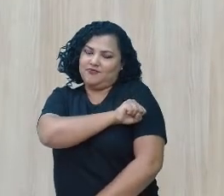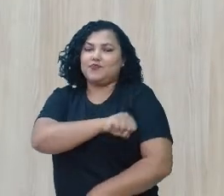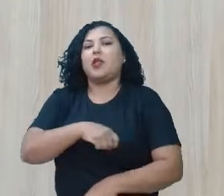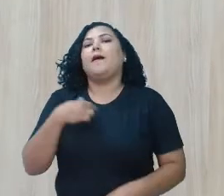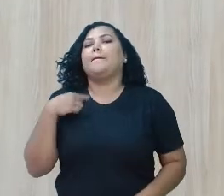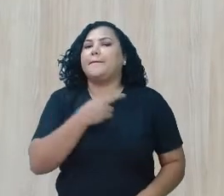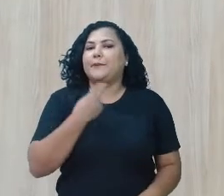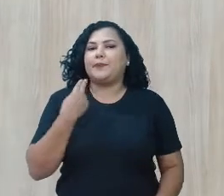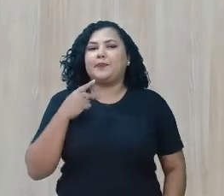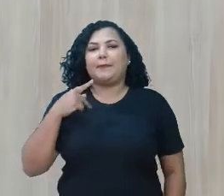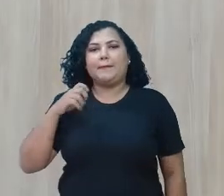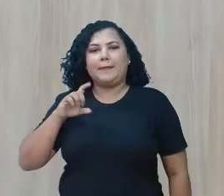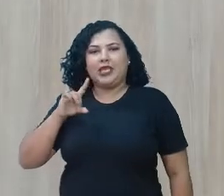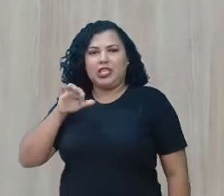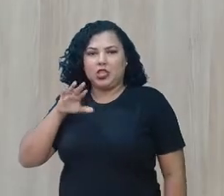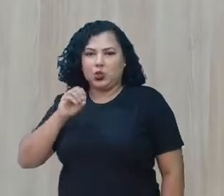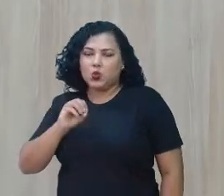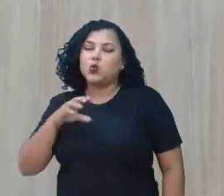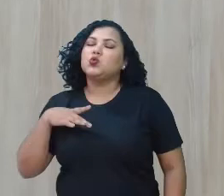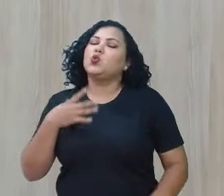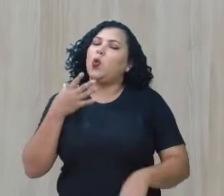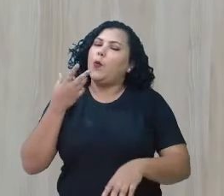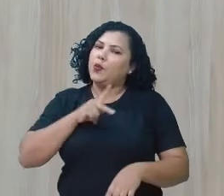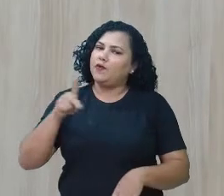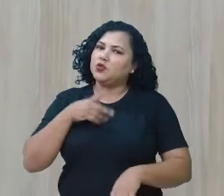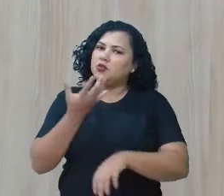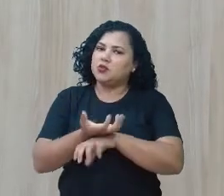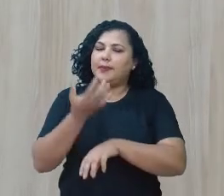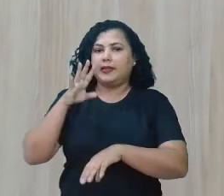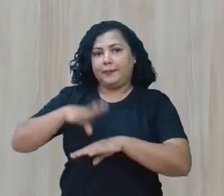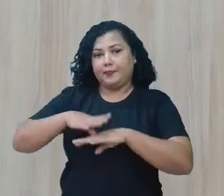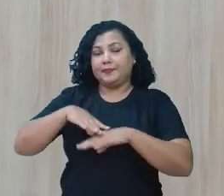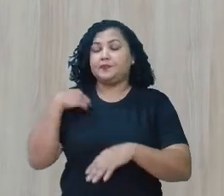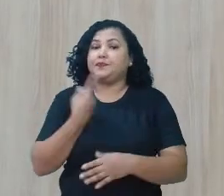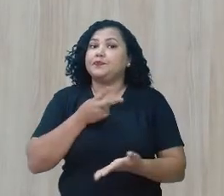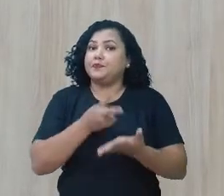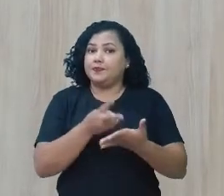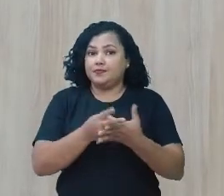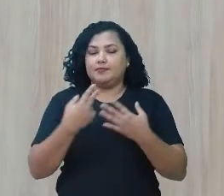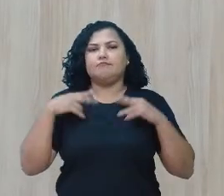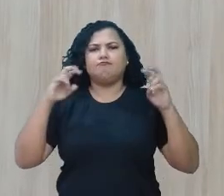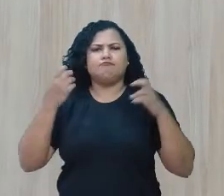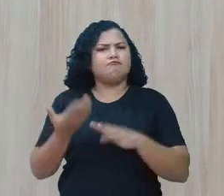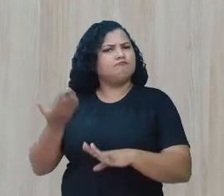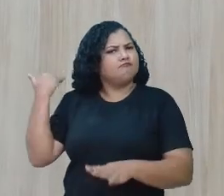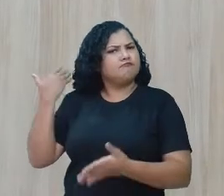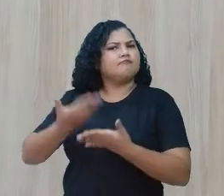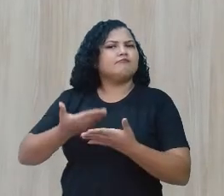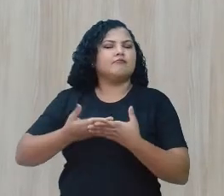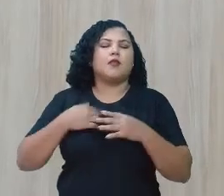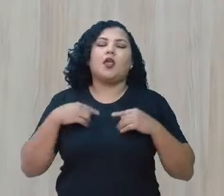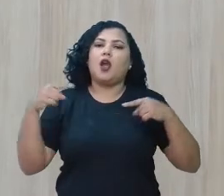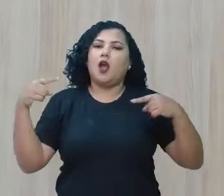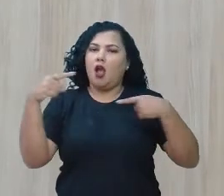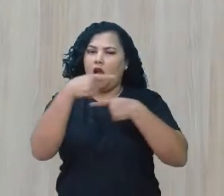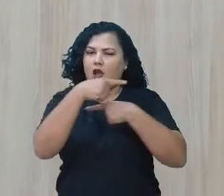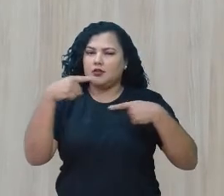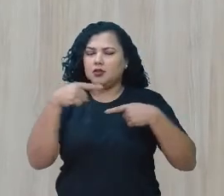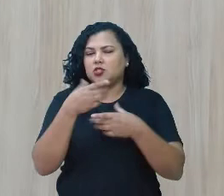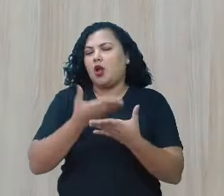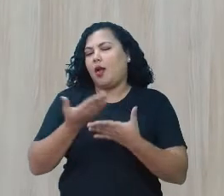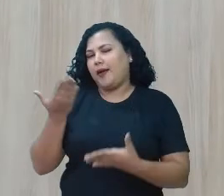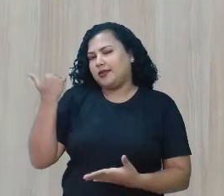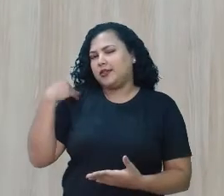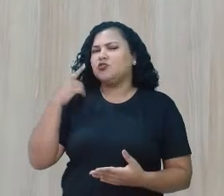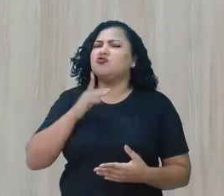chamo Pedro Vitor, sou professor de matemática e hoje nós vamos continuar o que estávamos falando sobre retas na aula